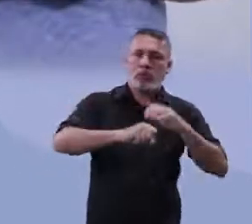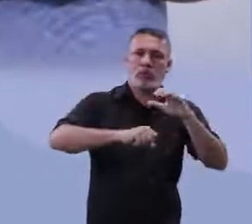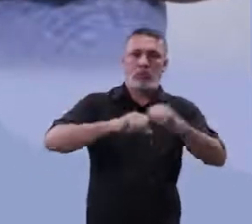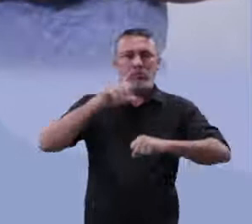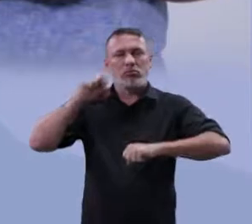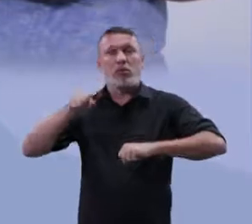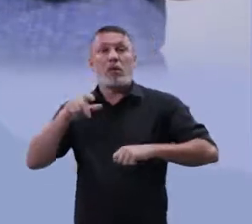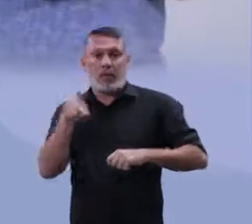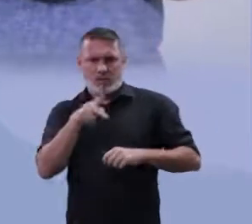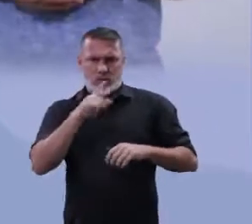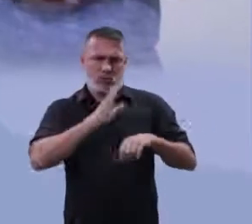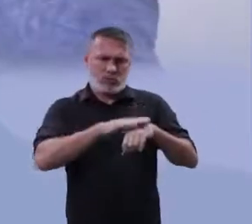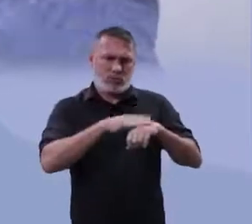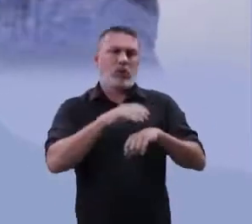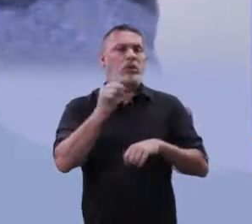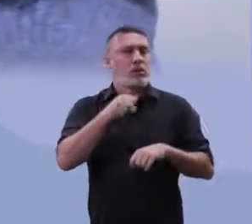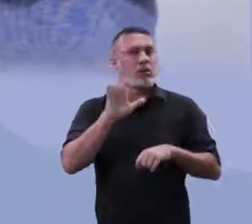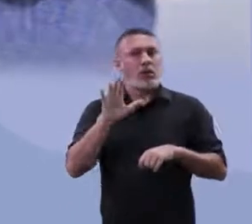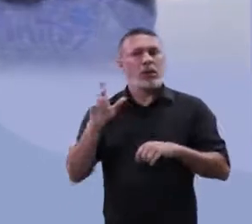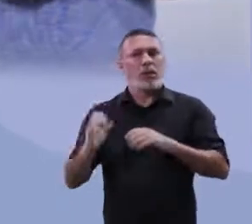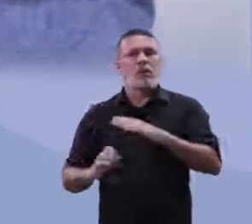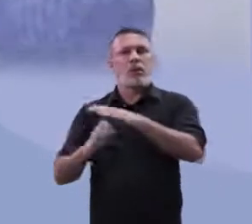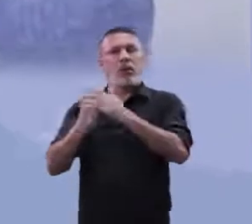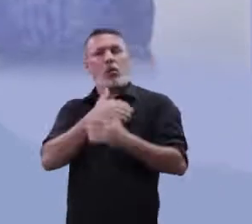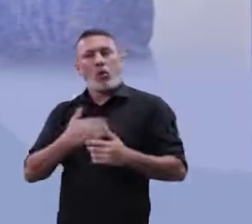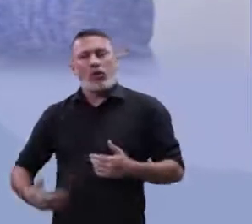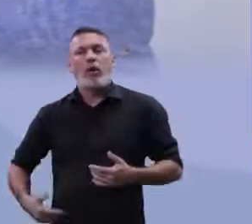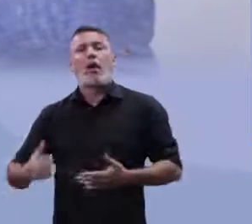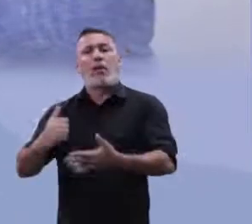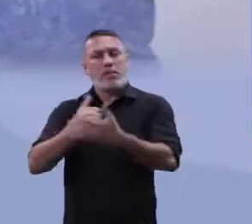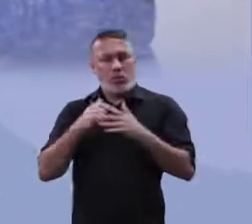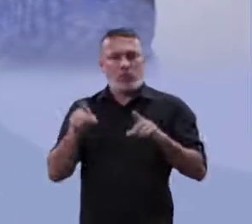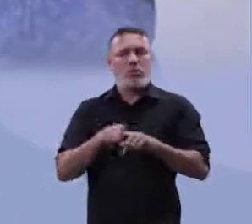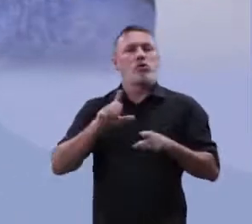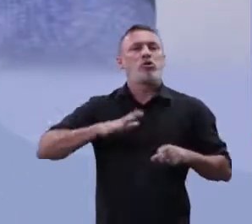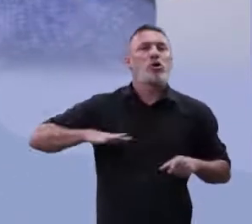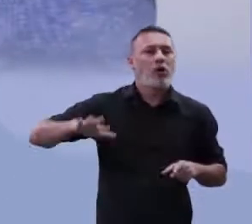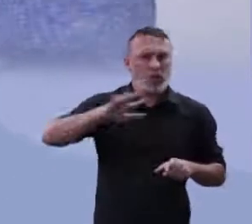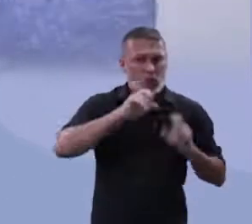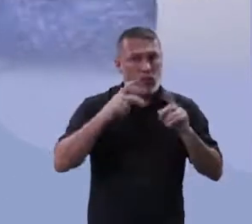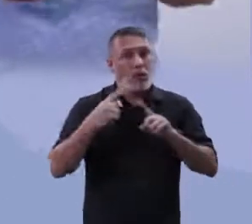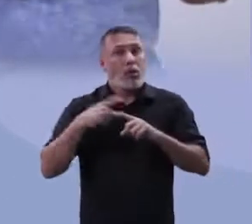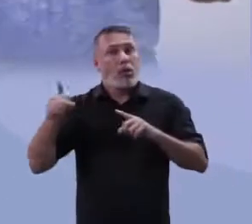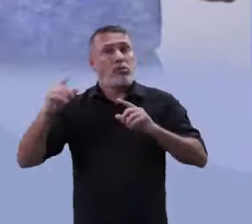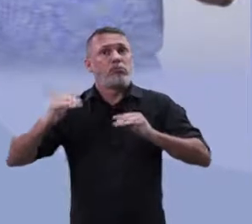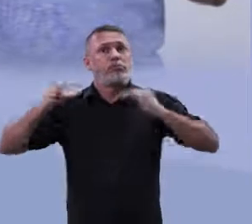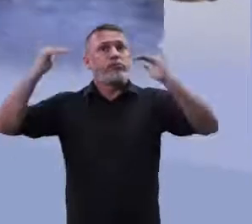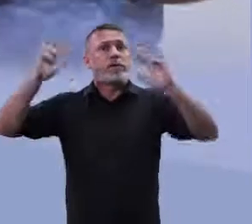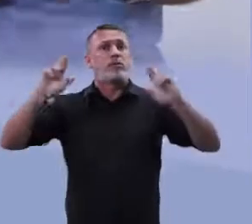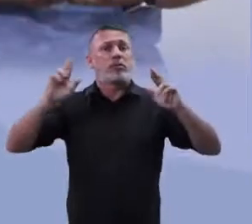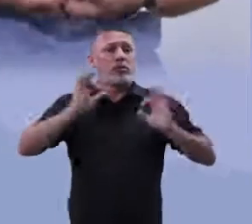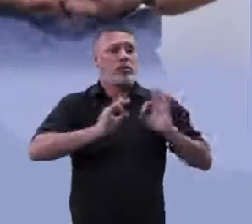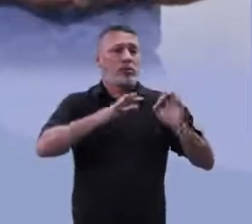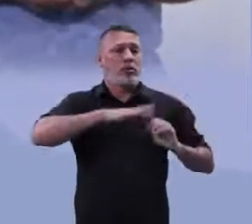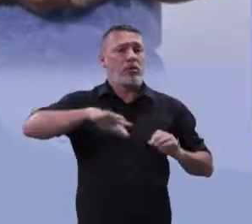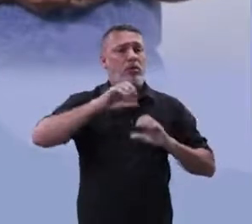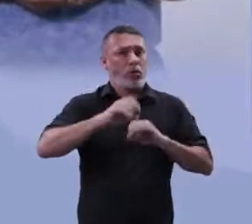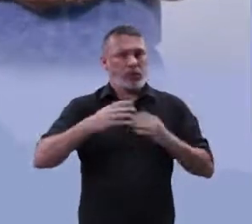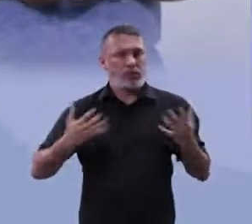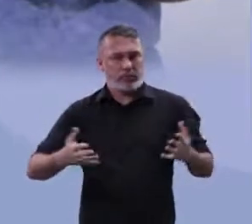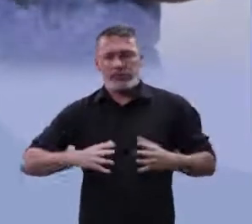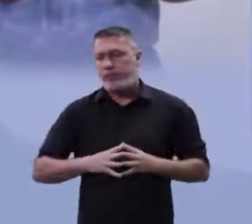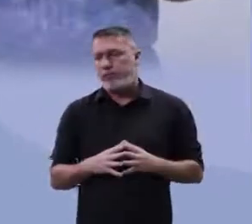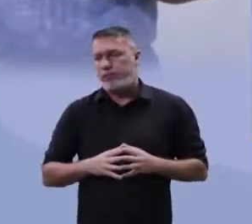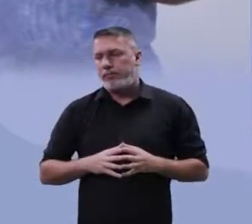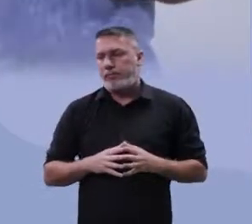vir por parte dos professores? Sim, mas ela também precisa ter um apoio geral ali do Estado, porque ele é o órgão responsável por